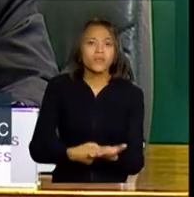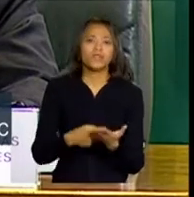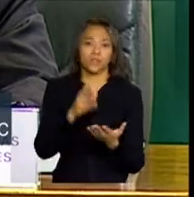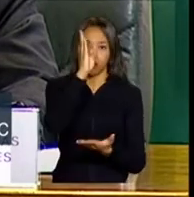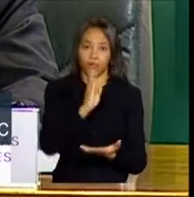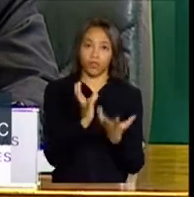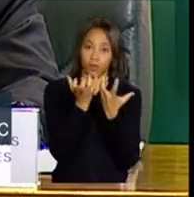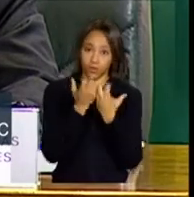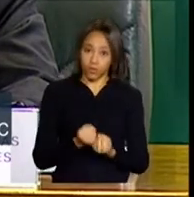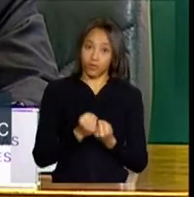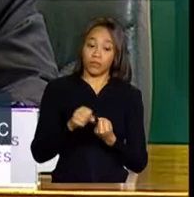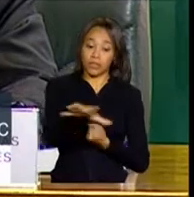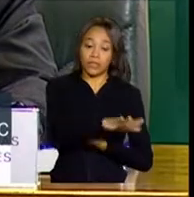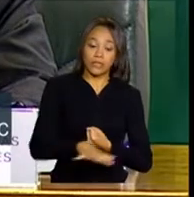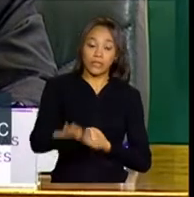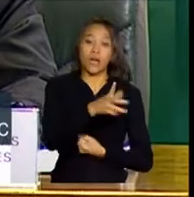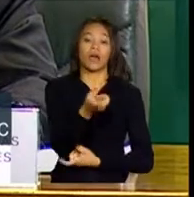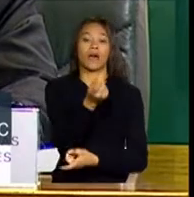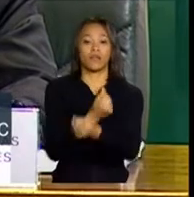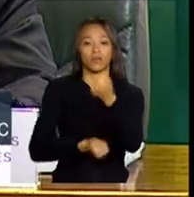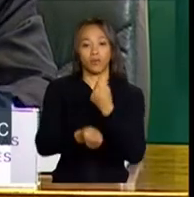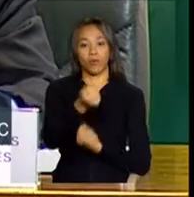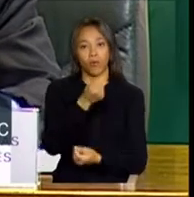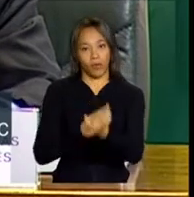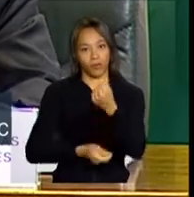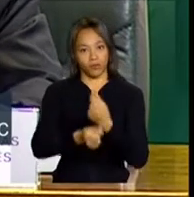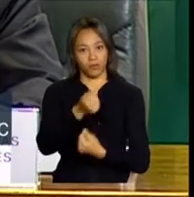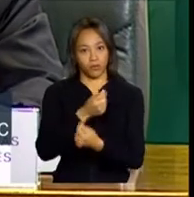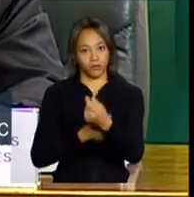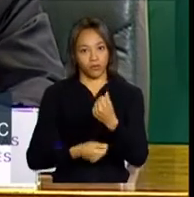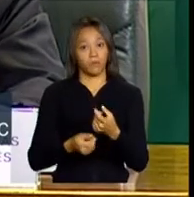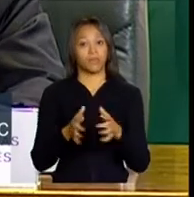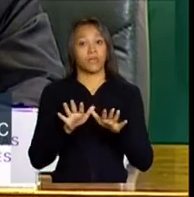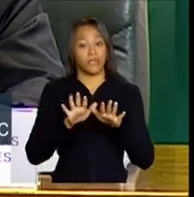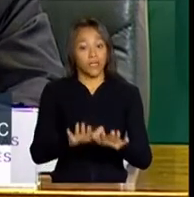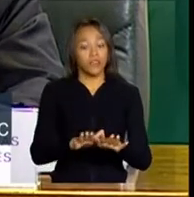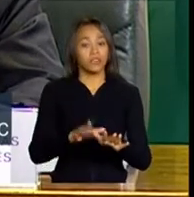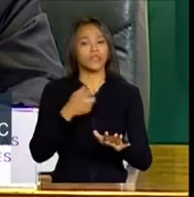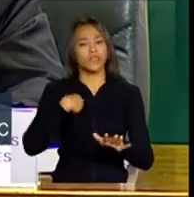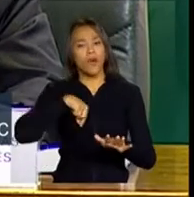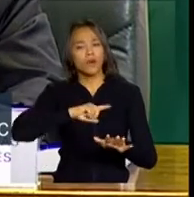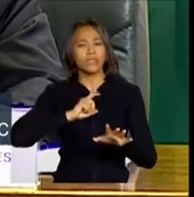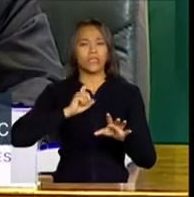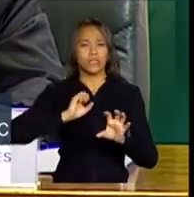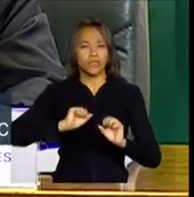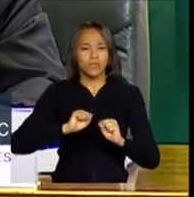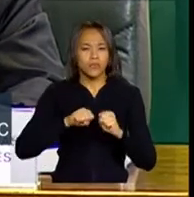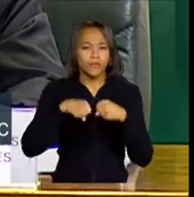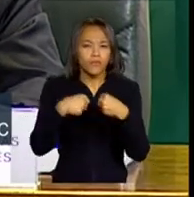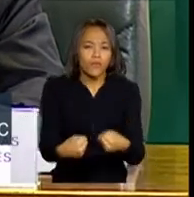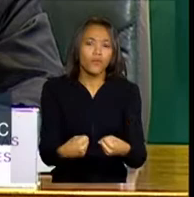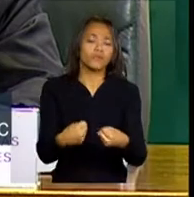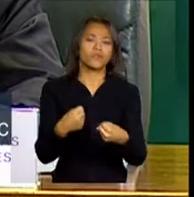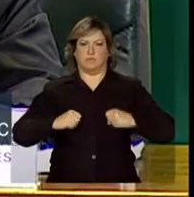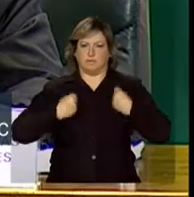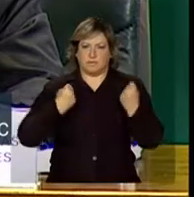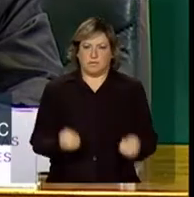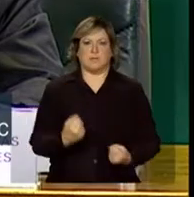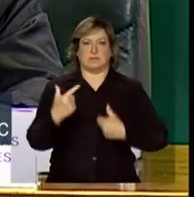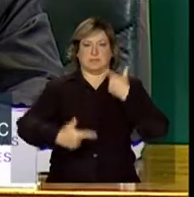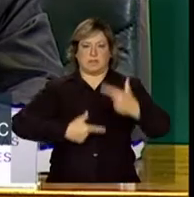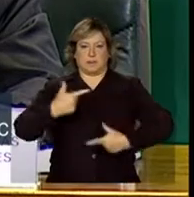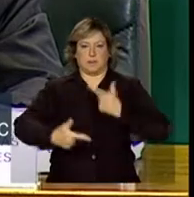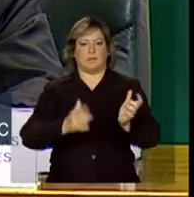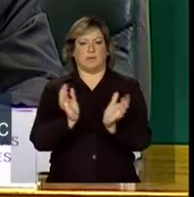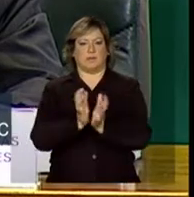o Brasil no campo comercial e é isso respeito menciono temos realizado ambos os esforço de identificação de Barreiras ou acesso